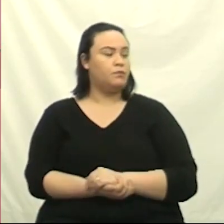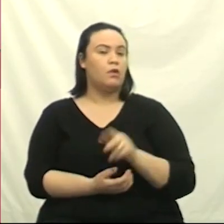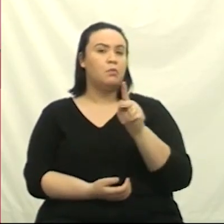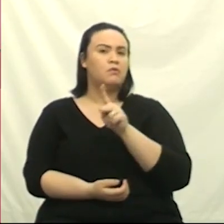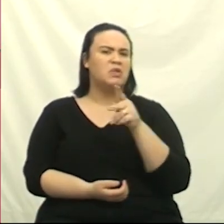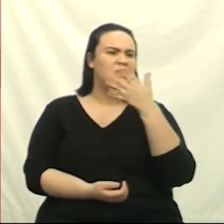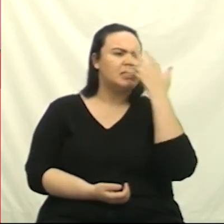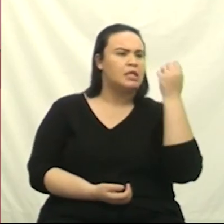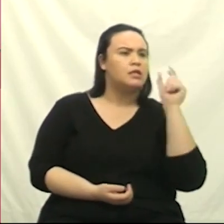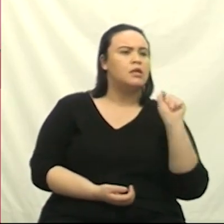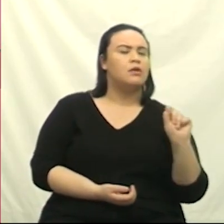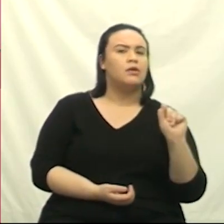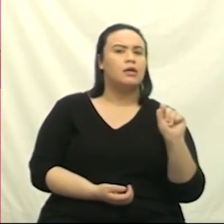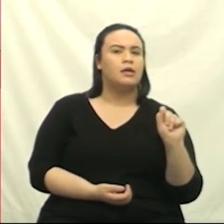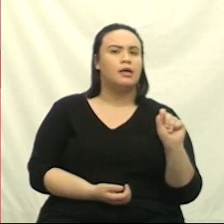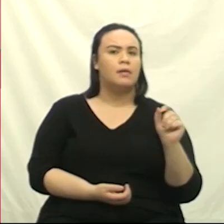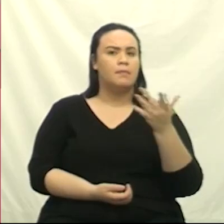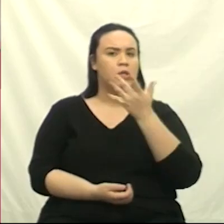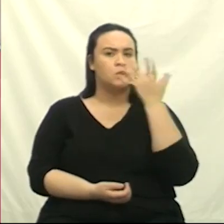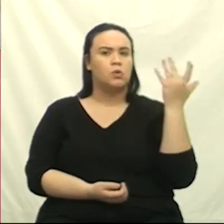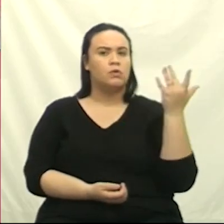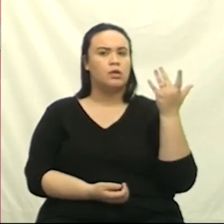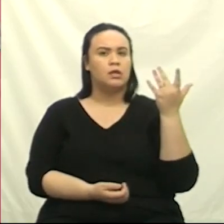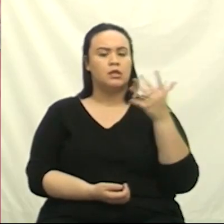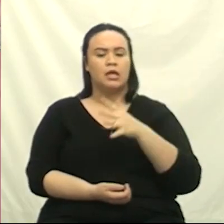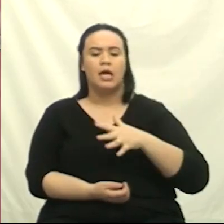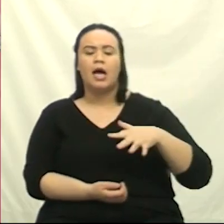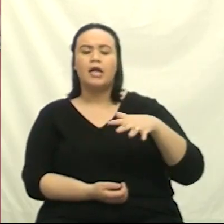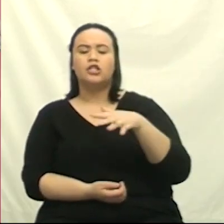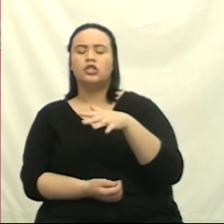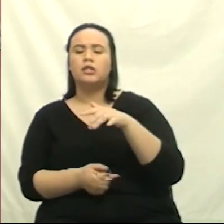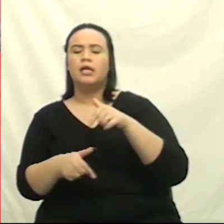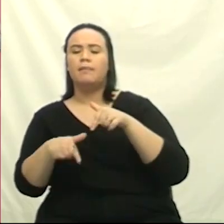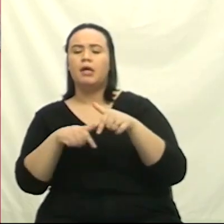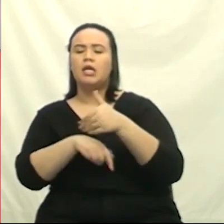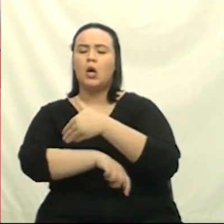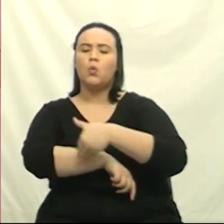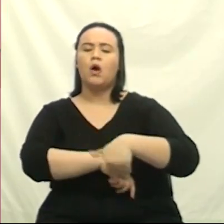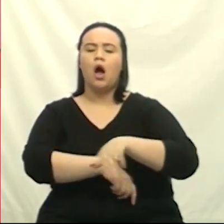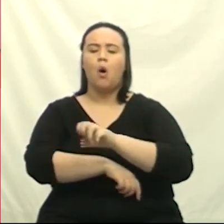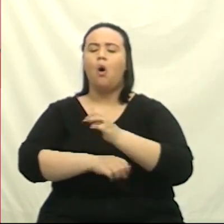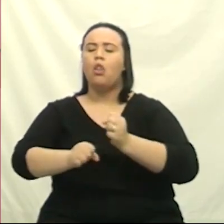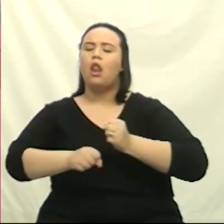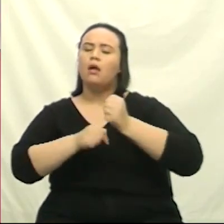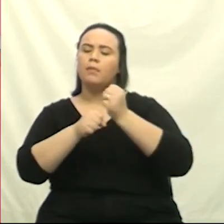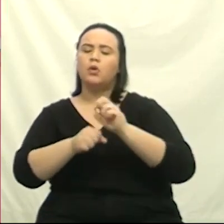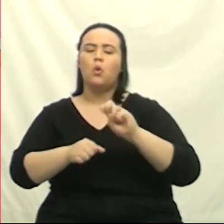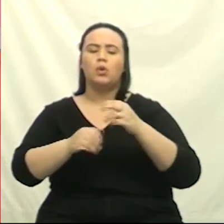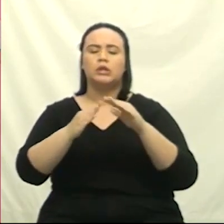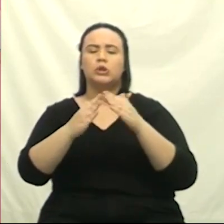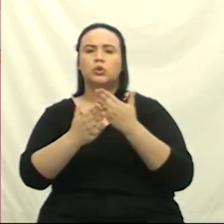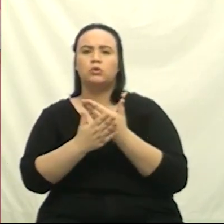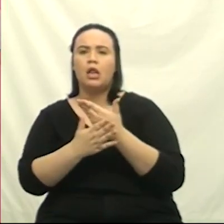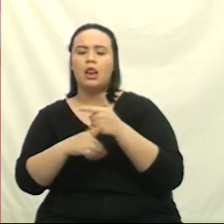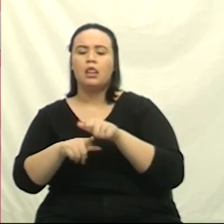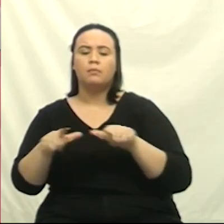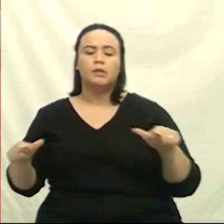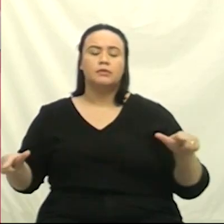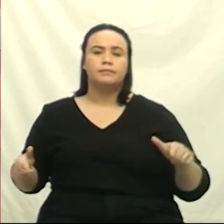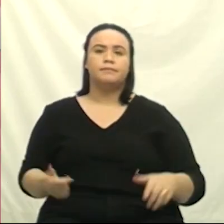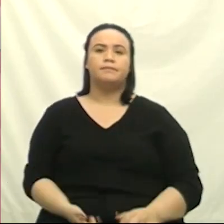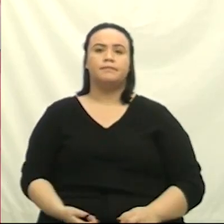esquecer aquela pessoa que está no pátio de máquina aquela pessoa que está limpando a rua que está nas escolas fazendo a limpeza